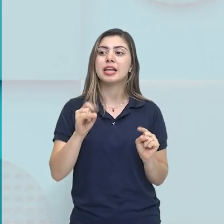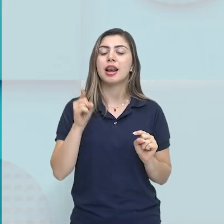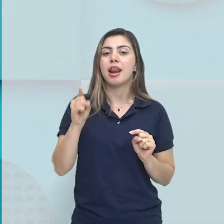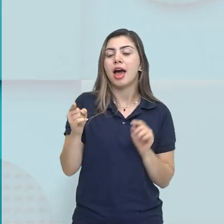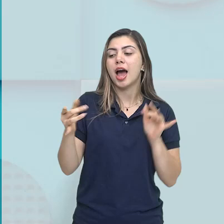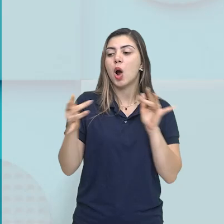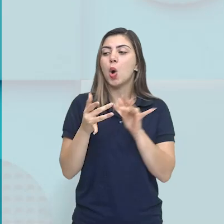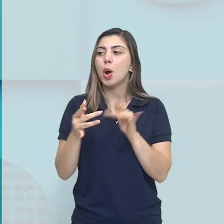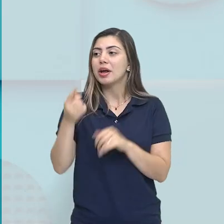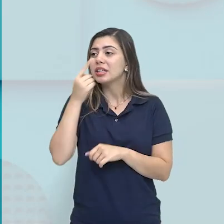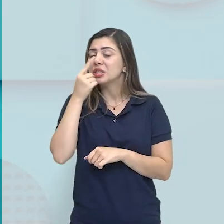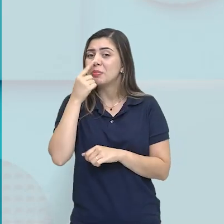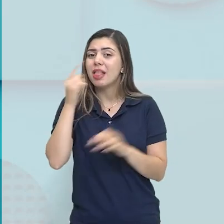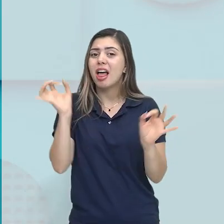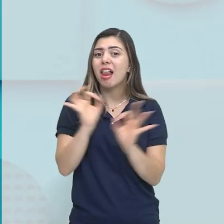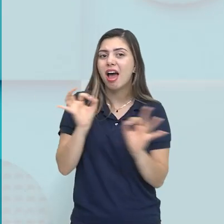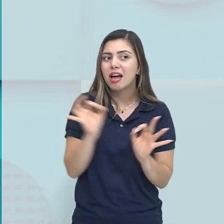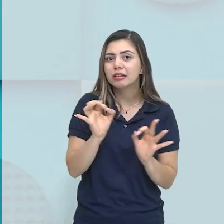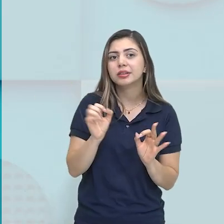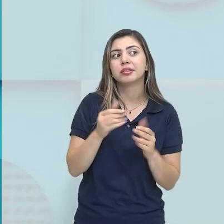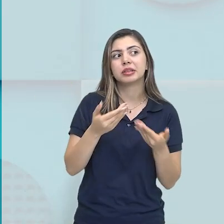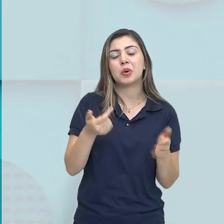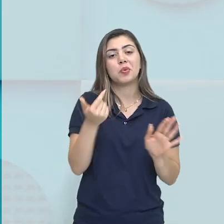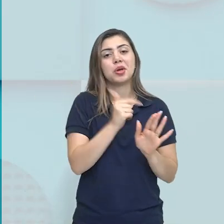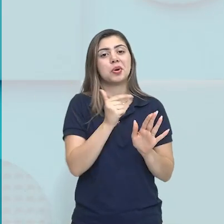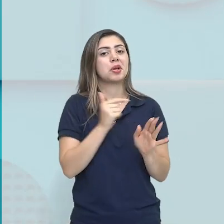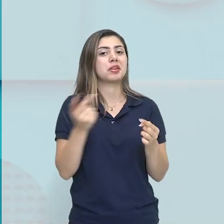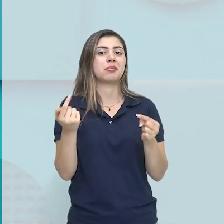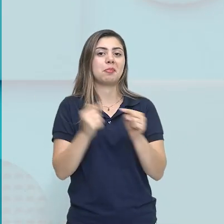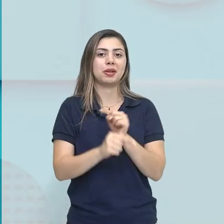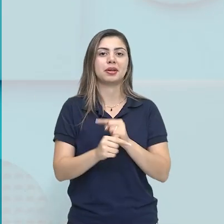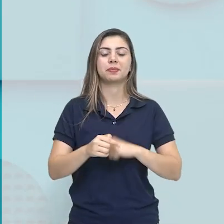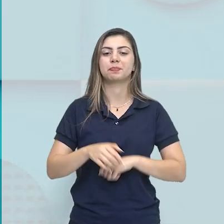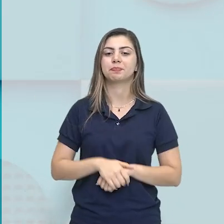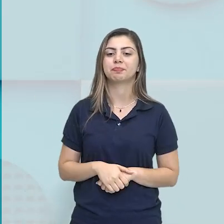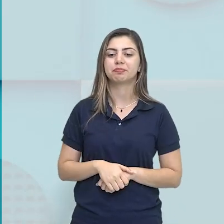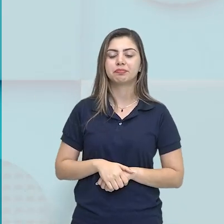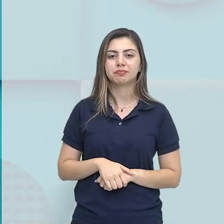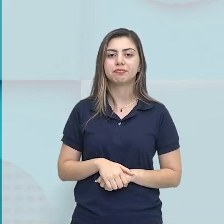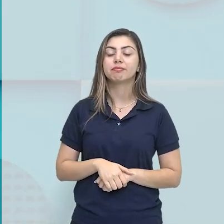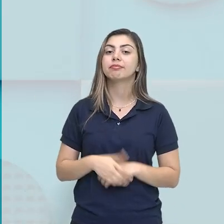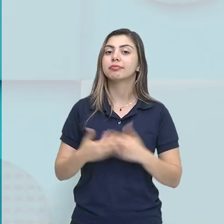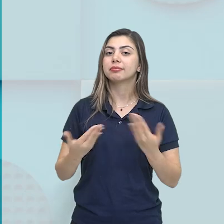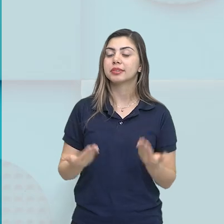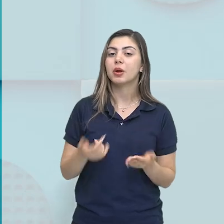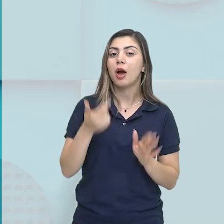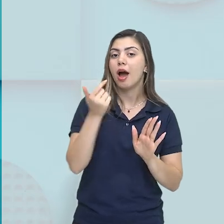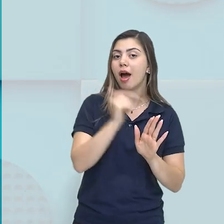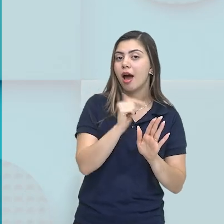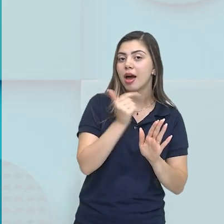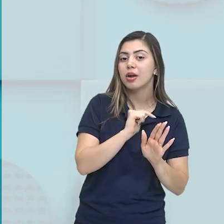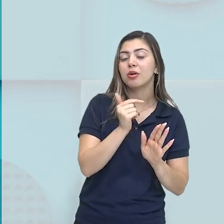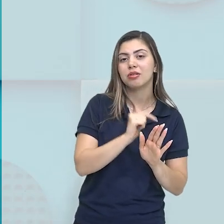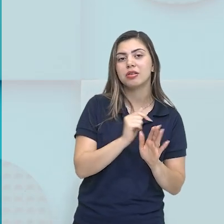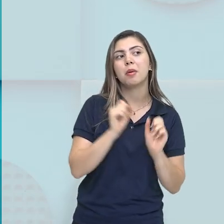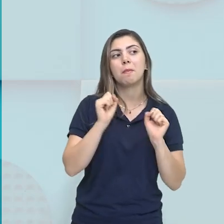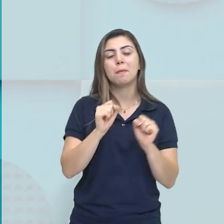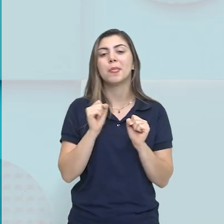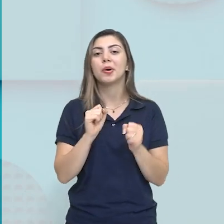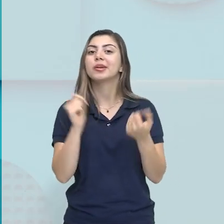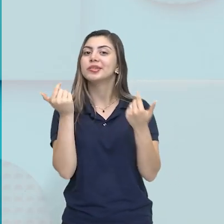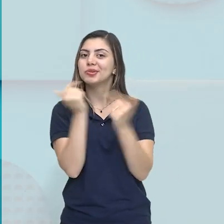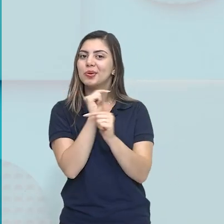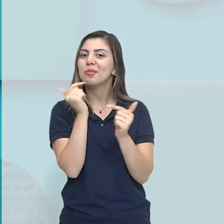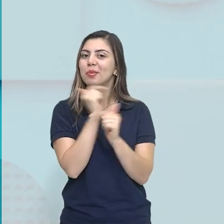não conhece a pessoa, você não deve utilizar a ironia, certo? E assim também, a ironia, ela pode gerar humor,